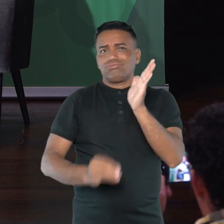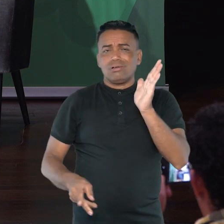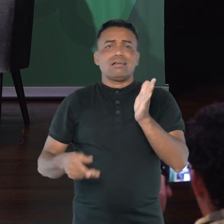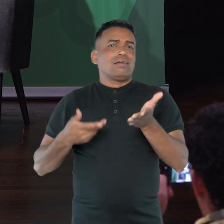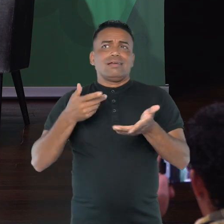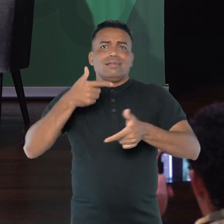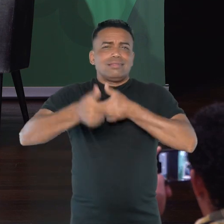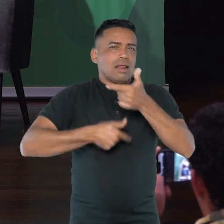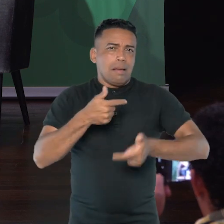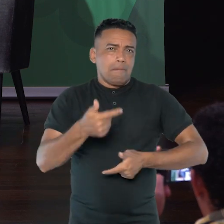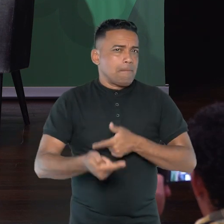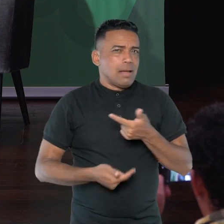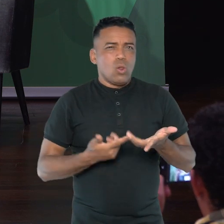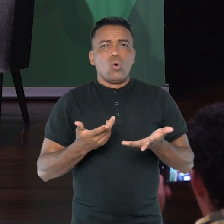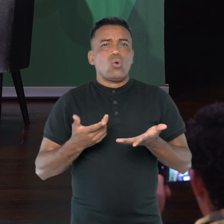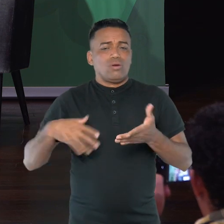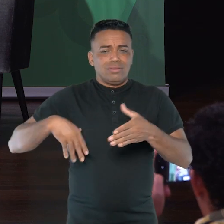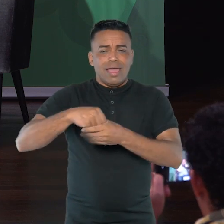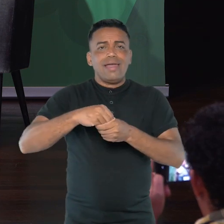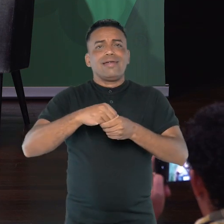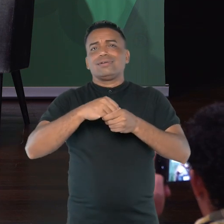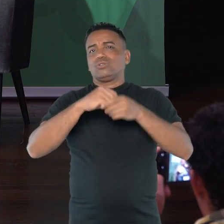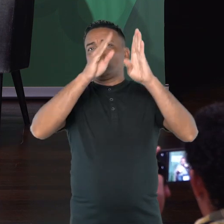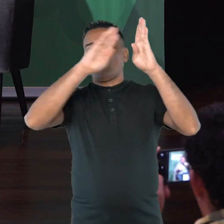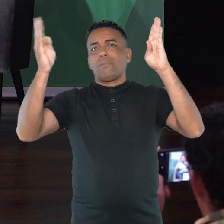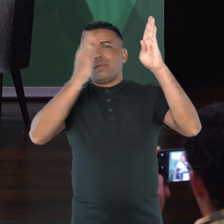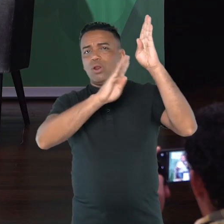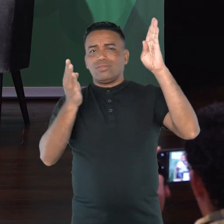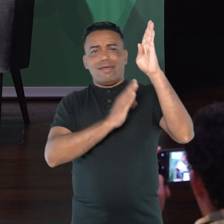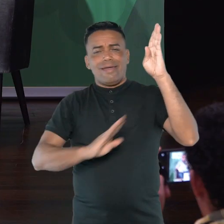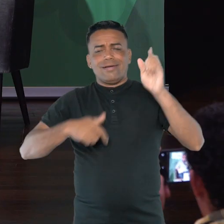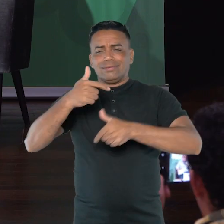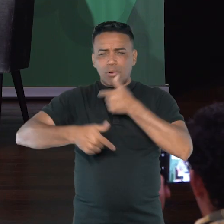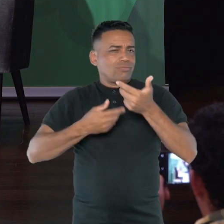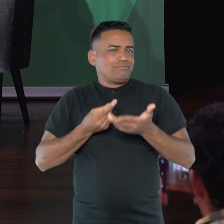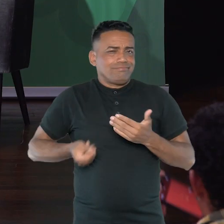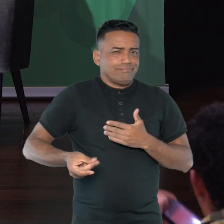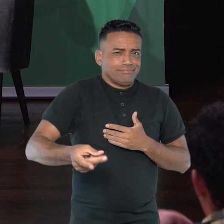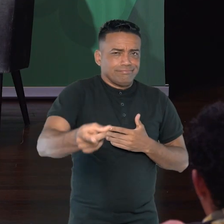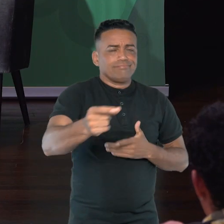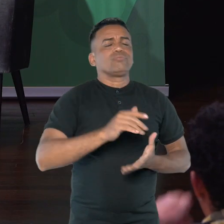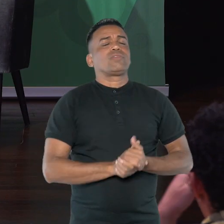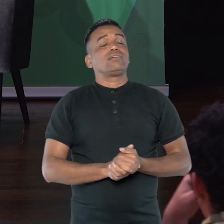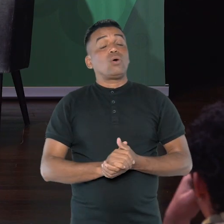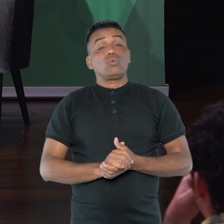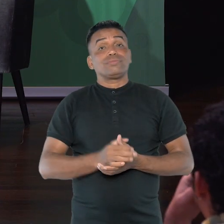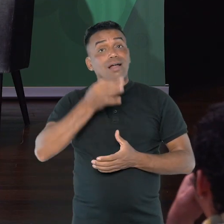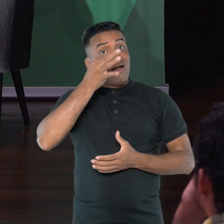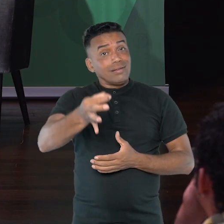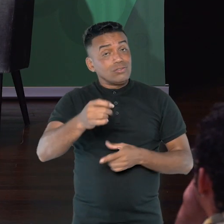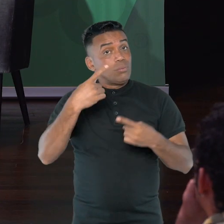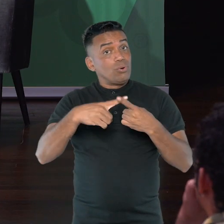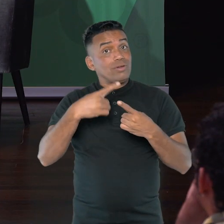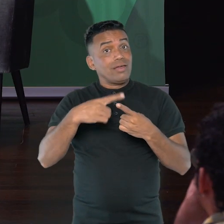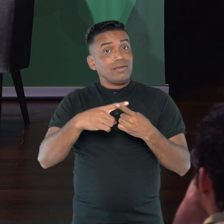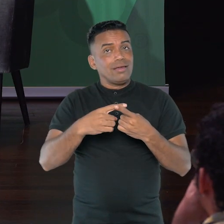trabalhou, foi bibliotecário, né, trabalhou muito tempo também com isso, mas ele chamava muito atenção exatamente para a